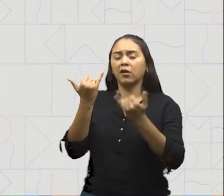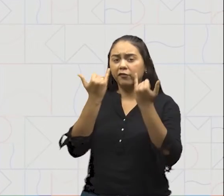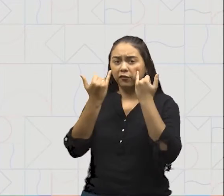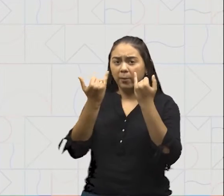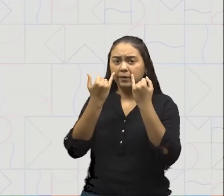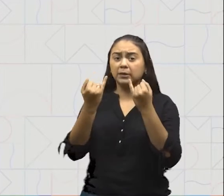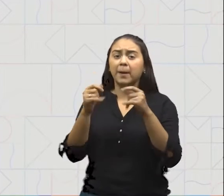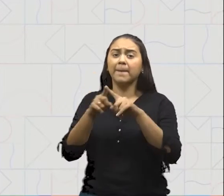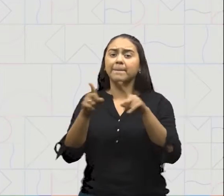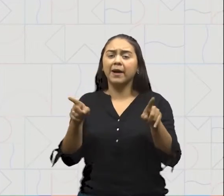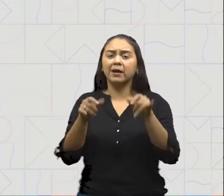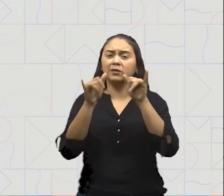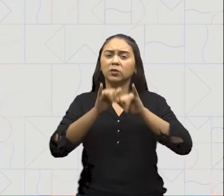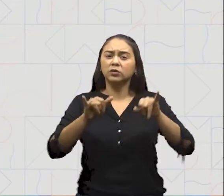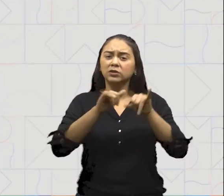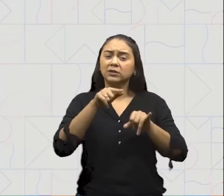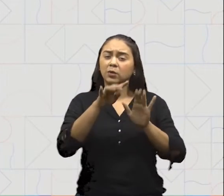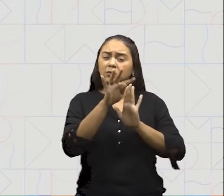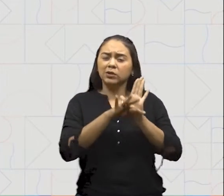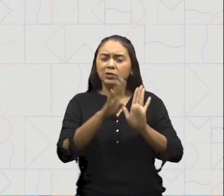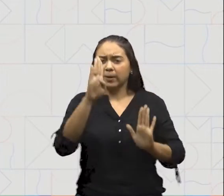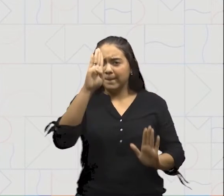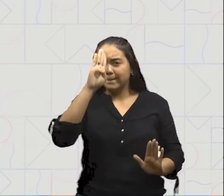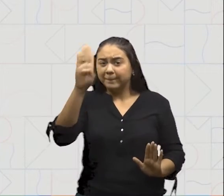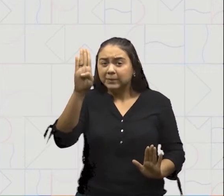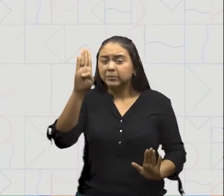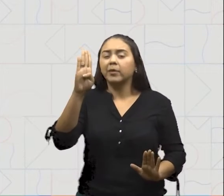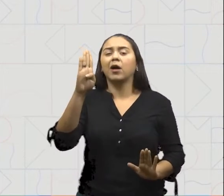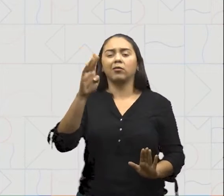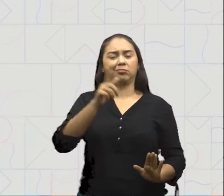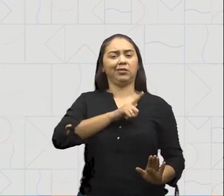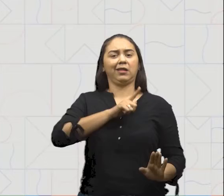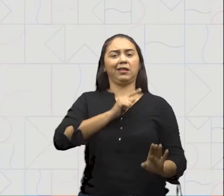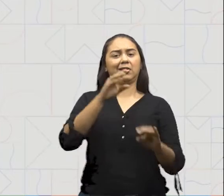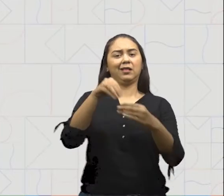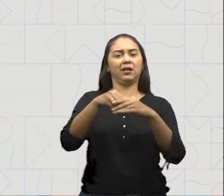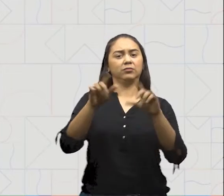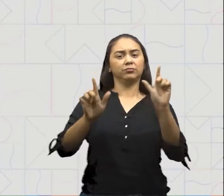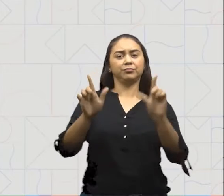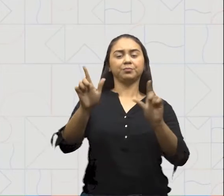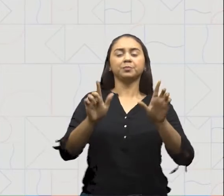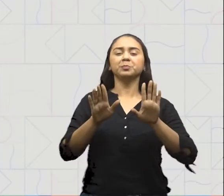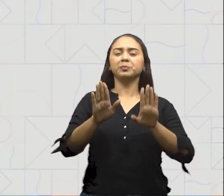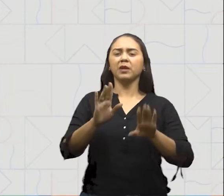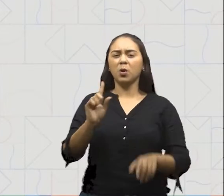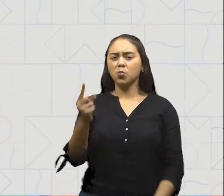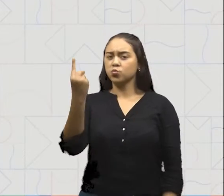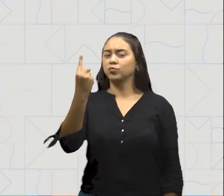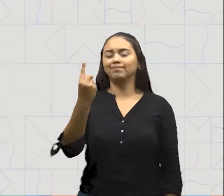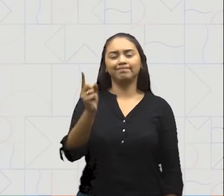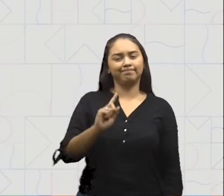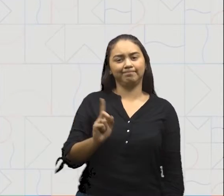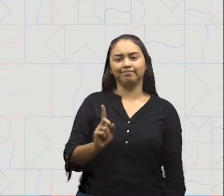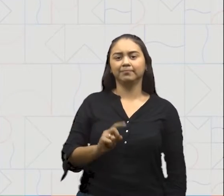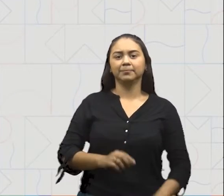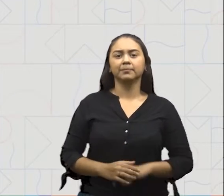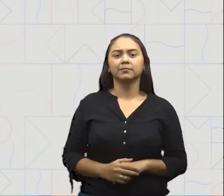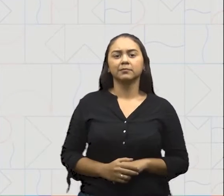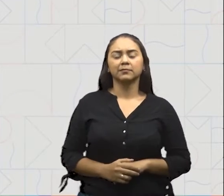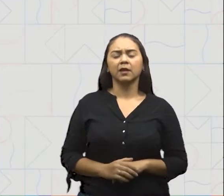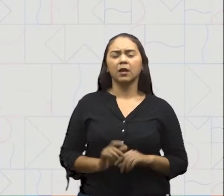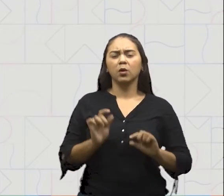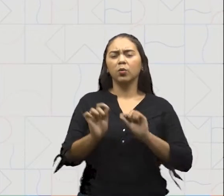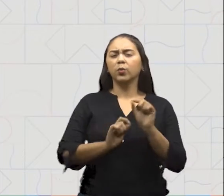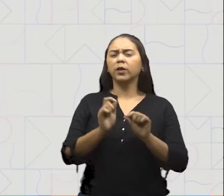que a notícia é um dos tipos de textos principais que um telejornal terá, mas não é o único. O que é